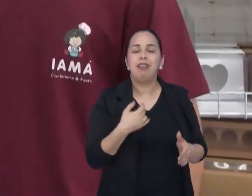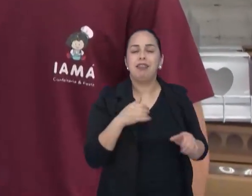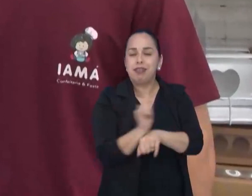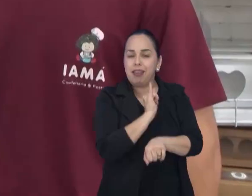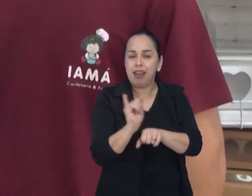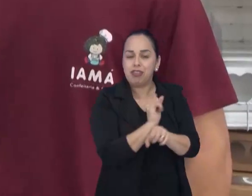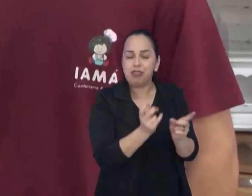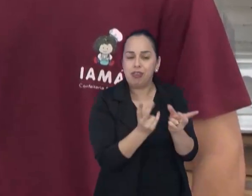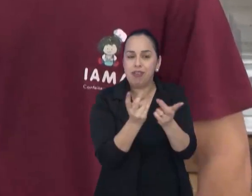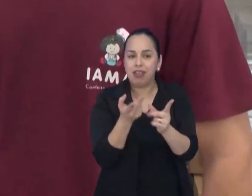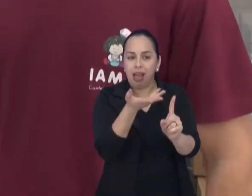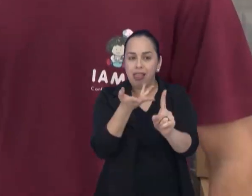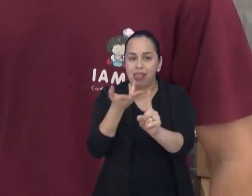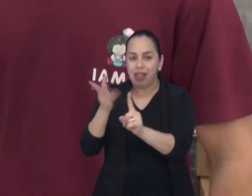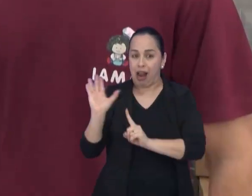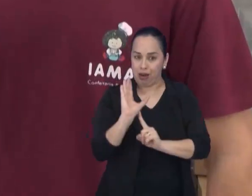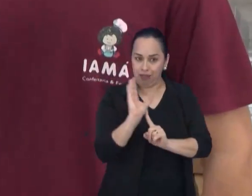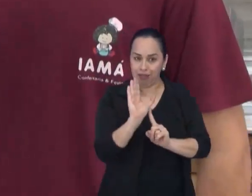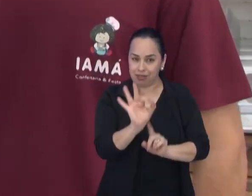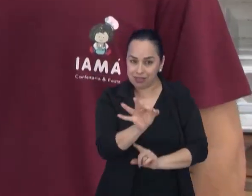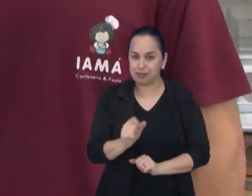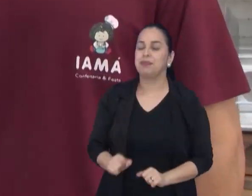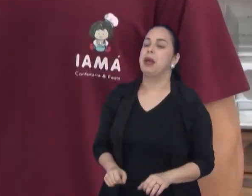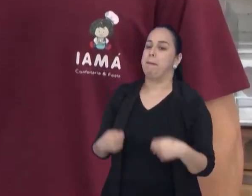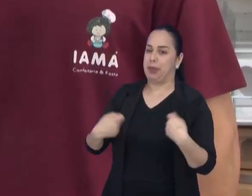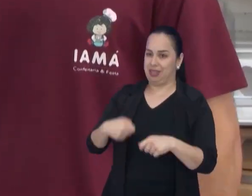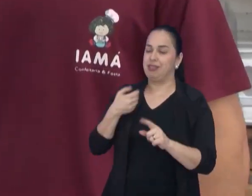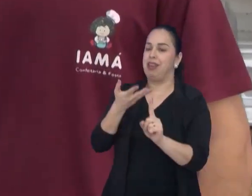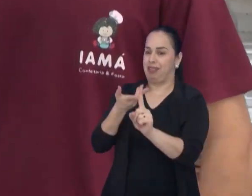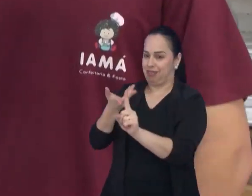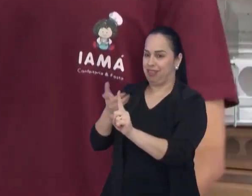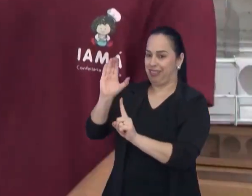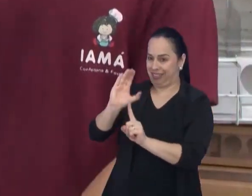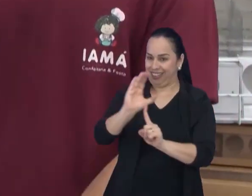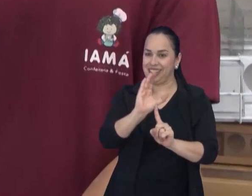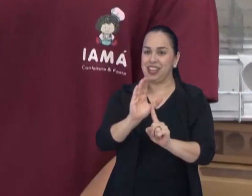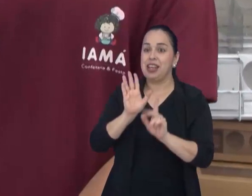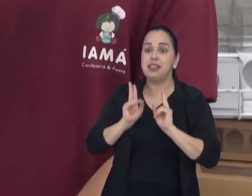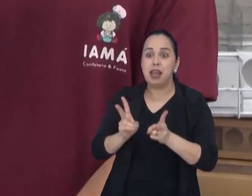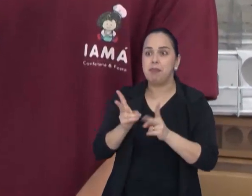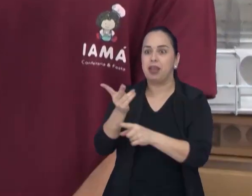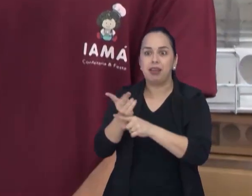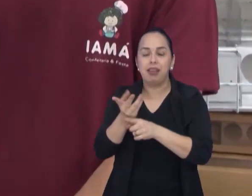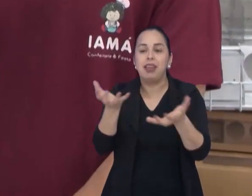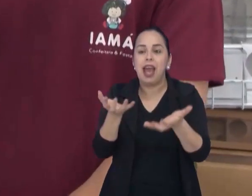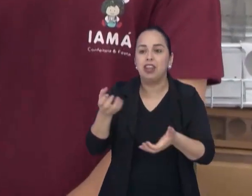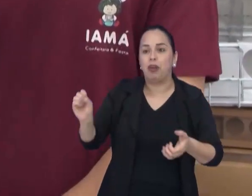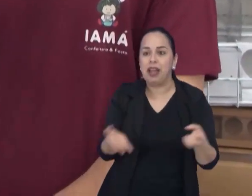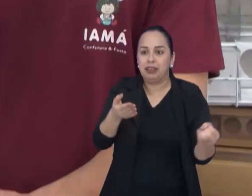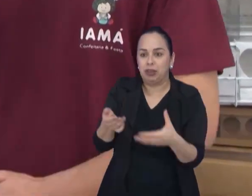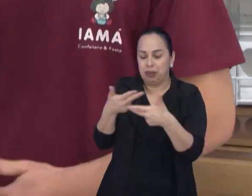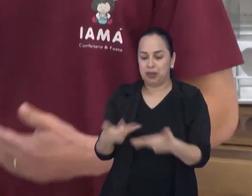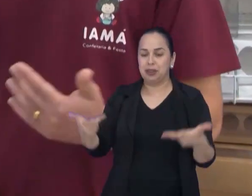precisa atrair o cliente com essas datas comemorativas? Precisa sim, viu? O cliente ele sempre está em busca de novidades, né?